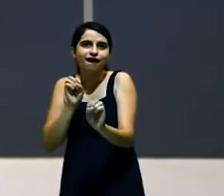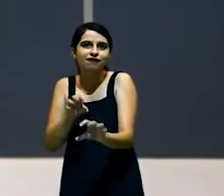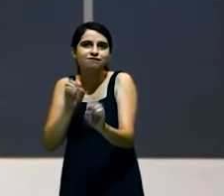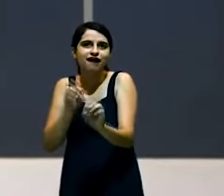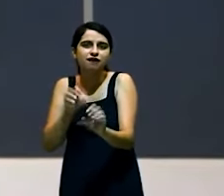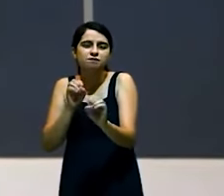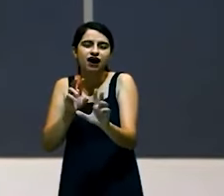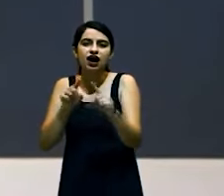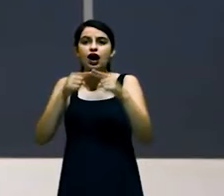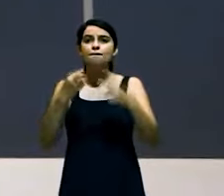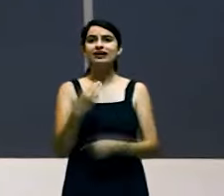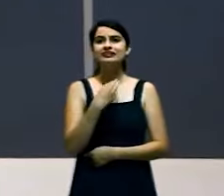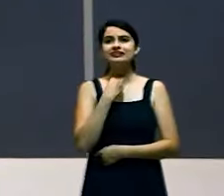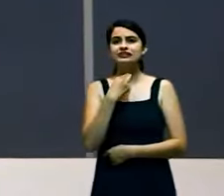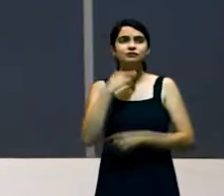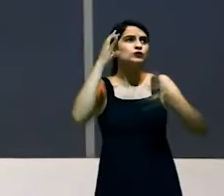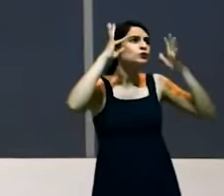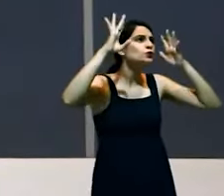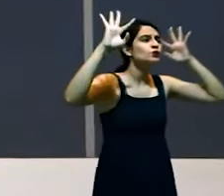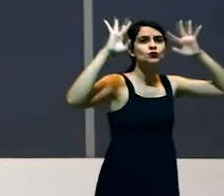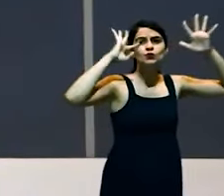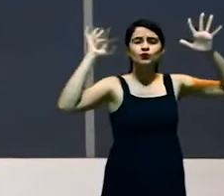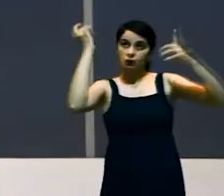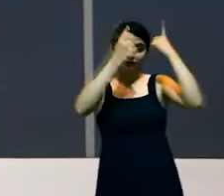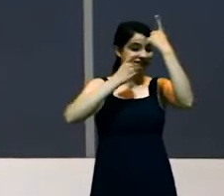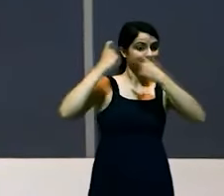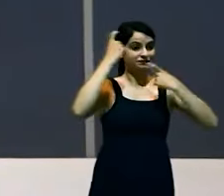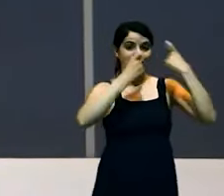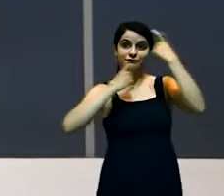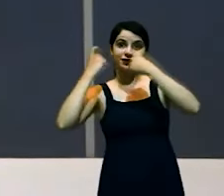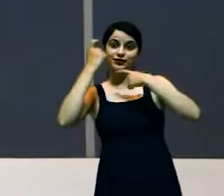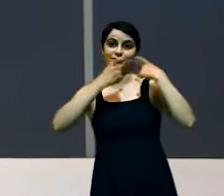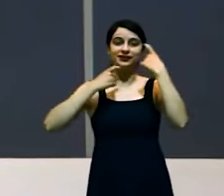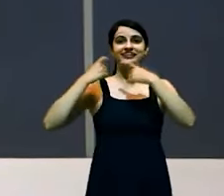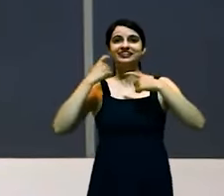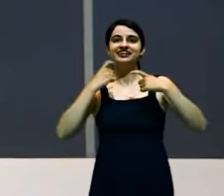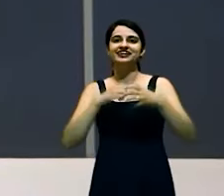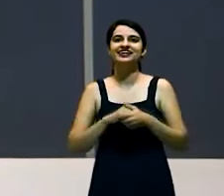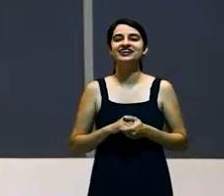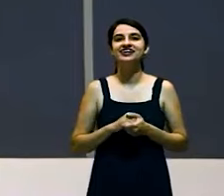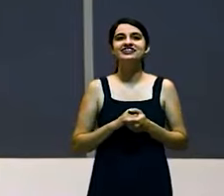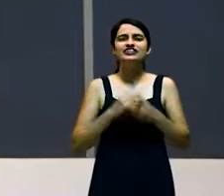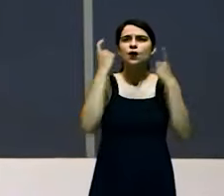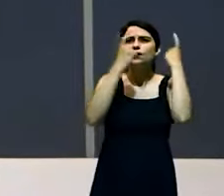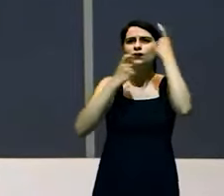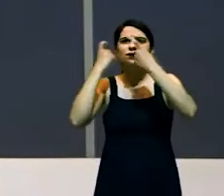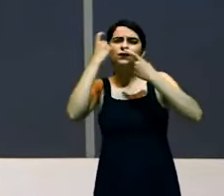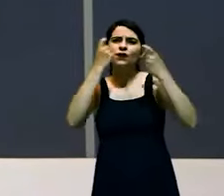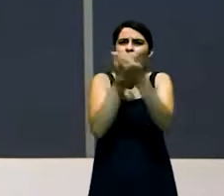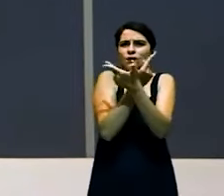e ela está distraída, e ela está ocupada, ocupada com coisas